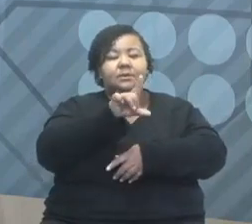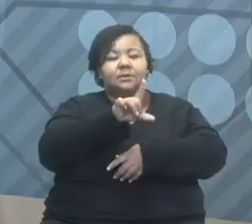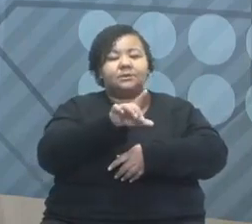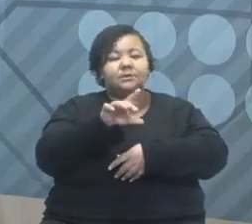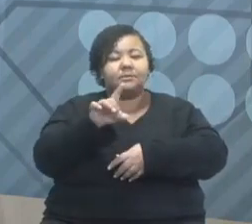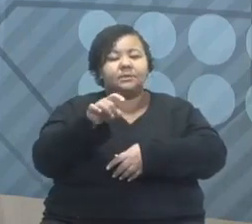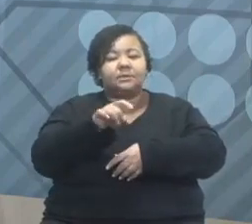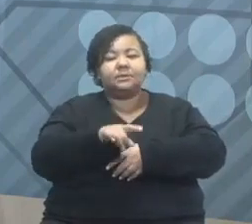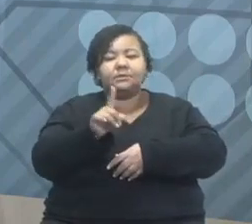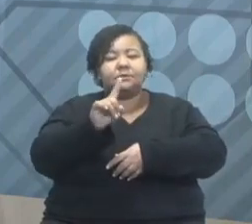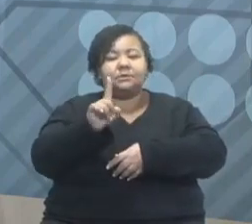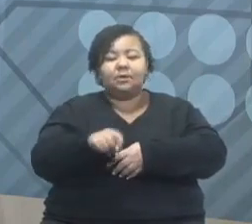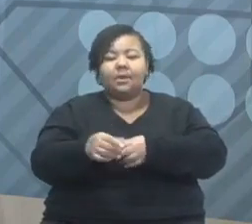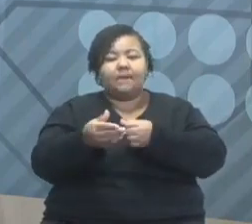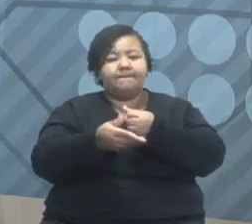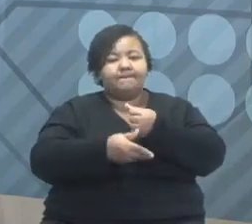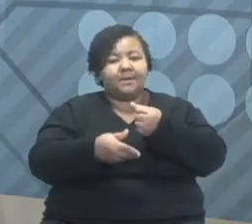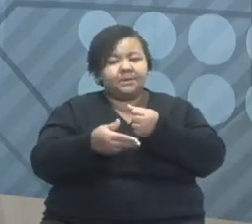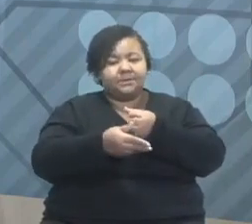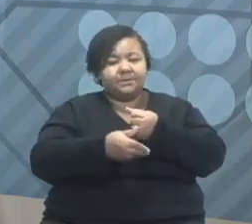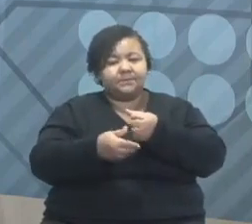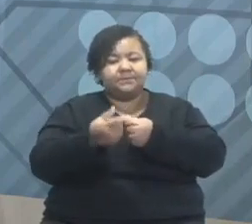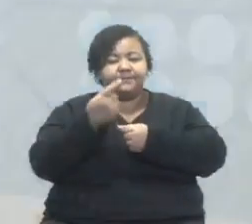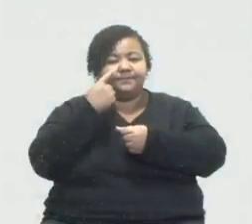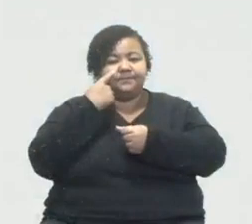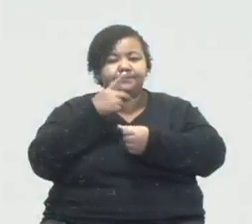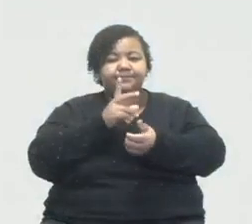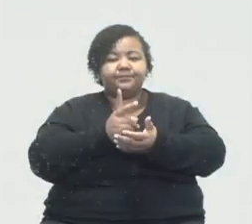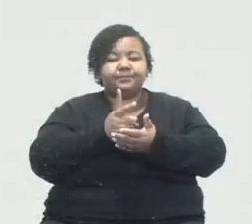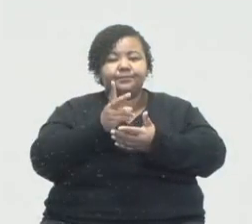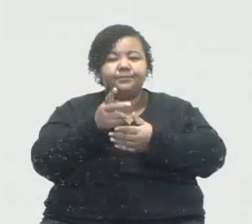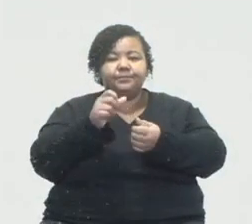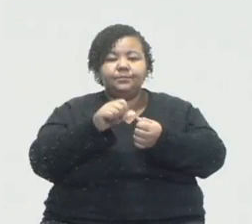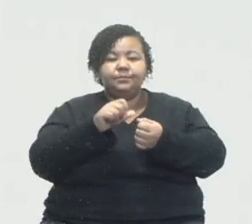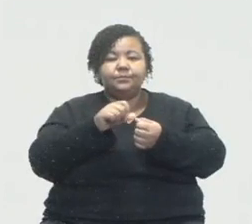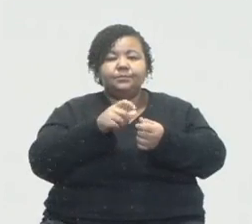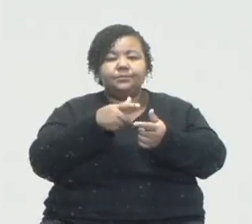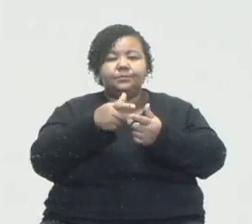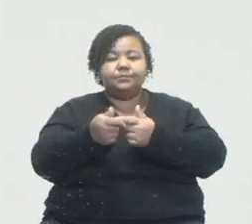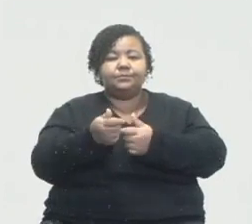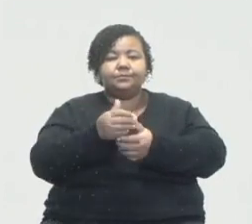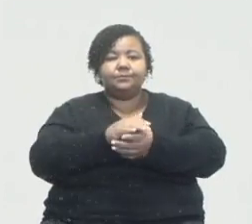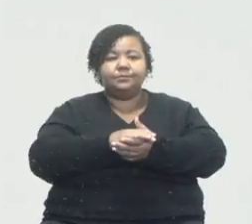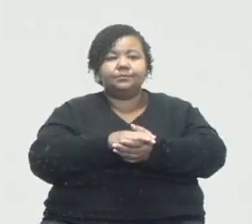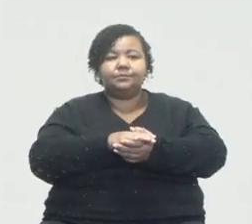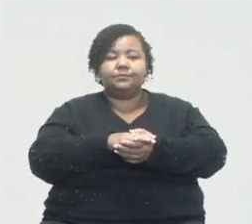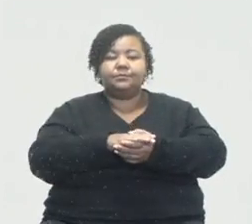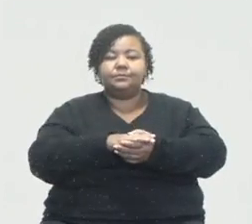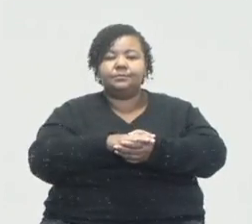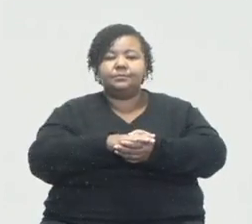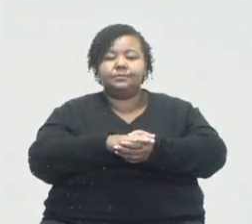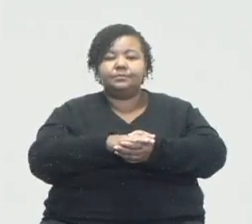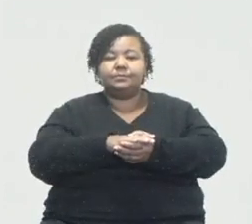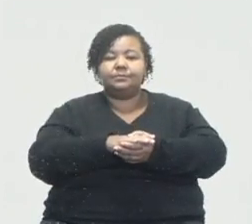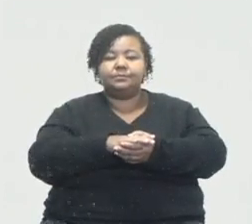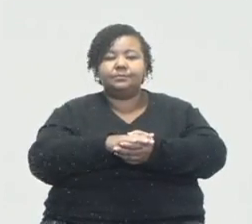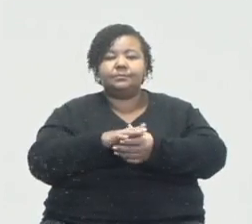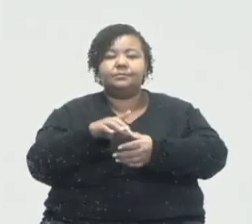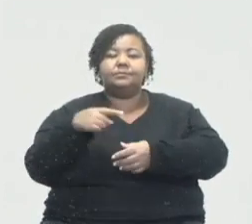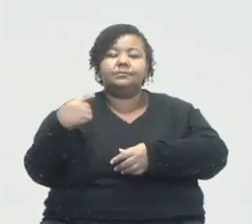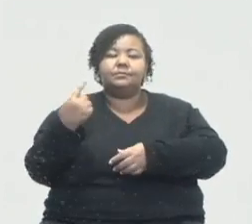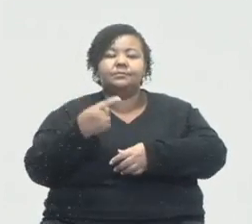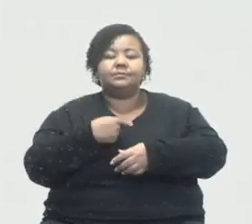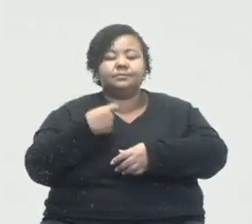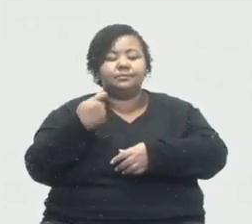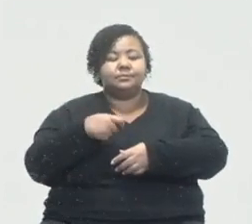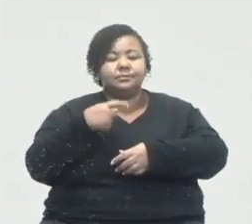dependente, ou seja, ele não vai ser uma base. Então, continuando a resolução dessa atividade, então nós temos aqui, a gente tem que verificar se